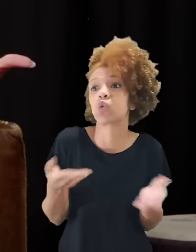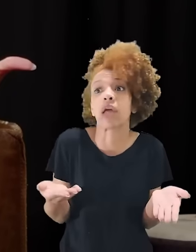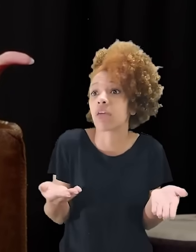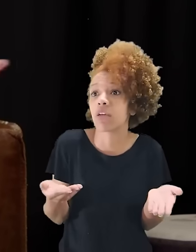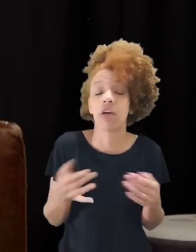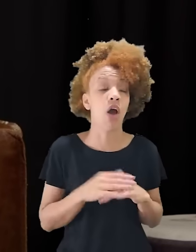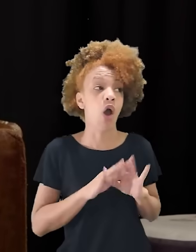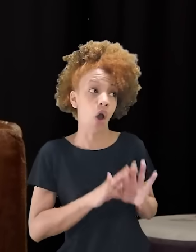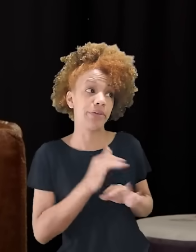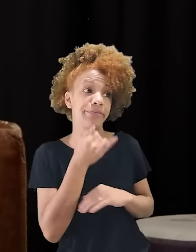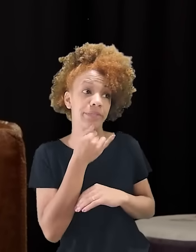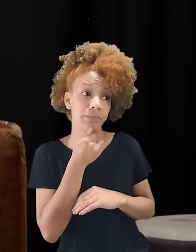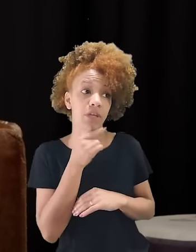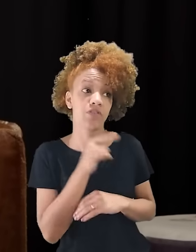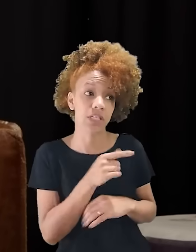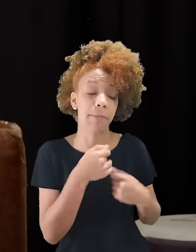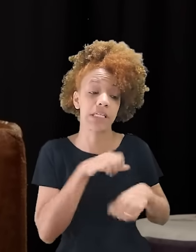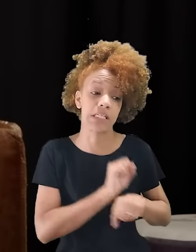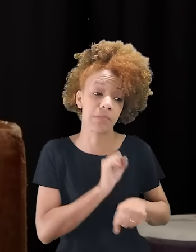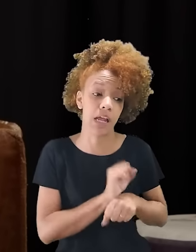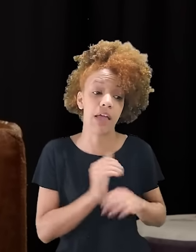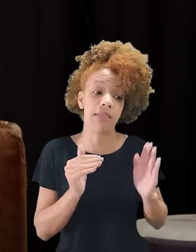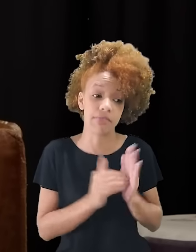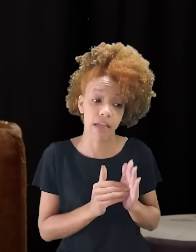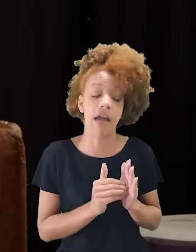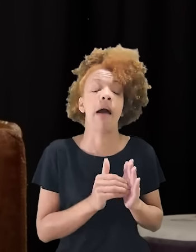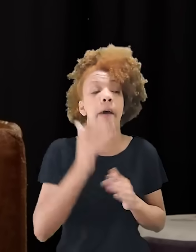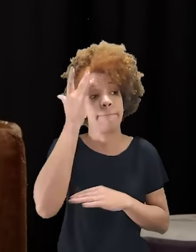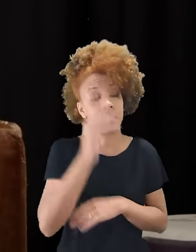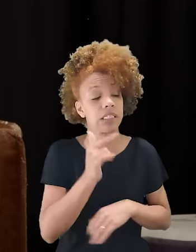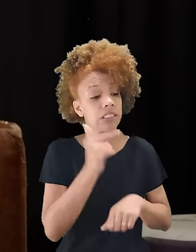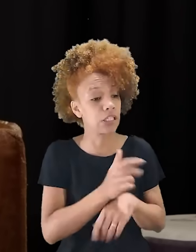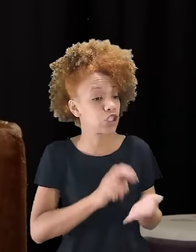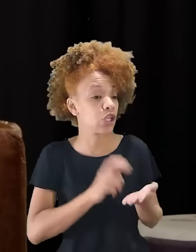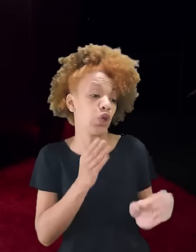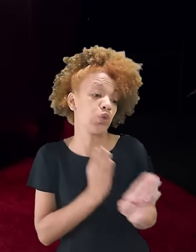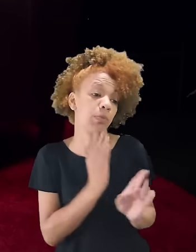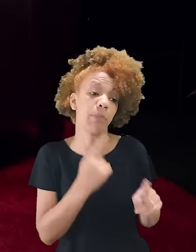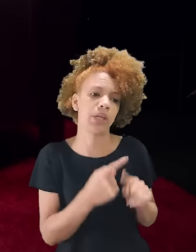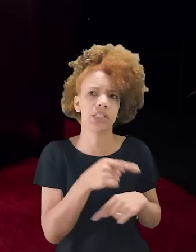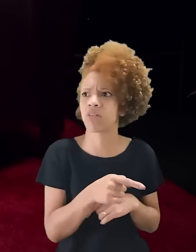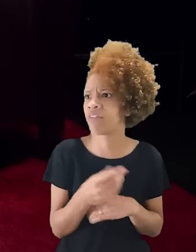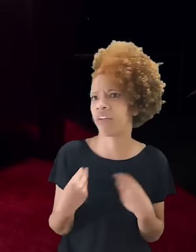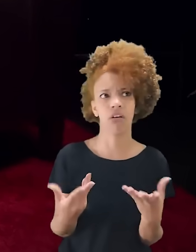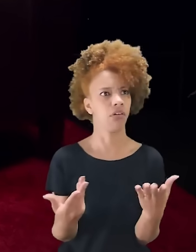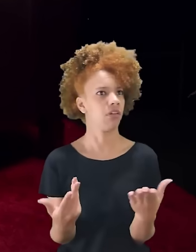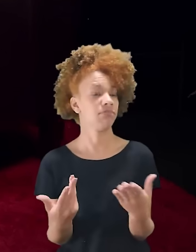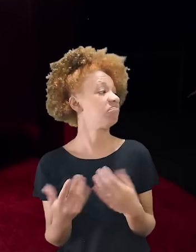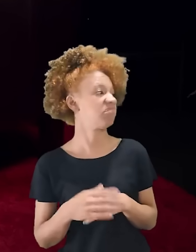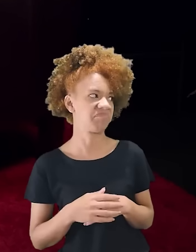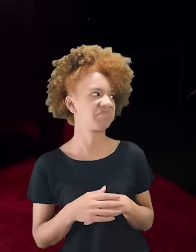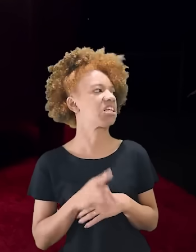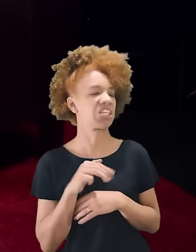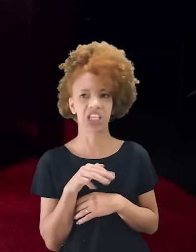por que eu tô aqui ela falou assim olha infelizmente vocês vão ter que esperar até amanhã 7 horas da manhã para descobrir Por que que vocês estão aqui para descobrir Por que que vocês estão aqui cara é